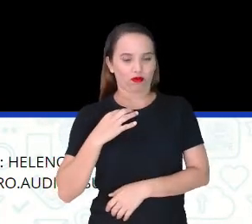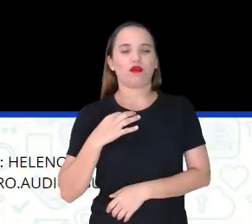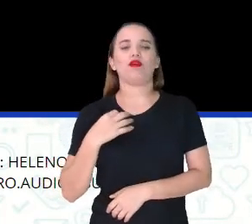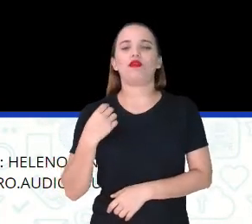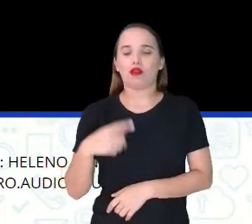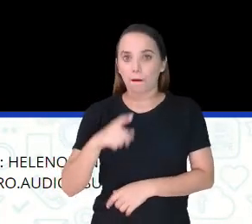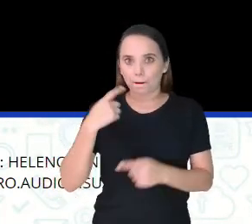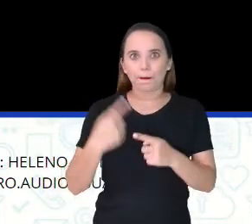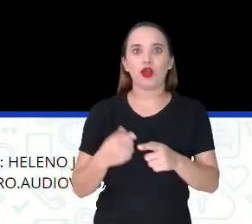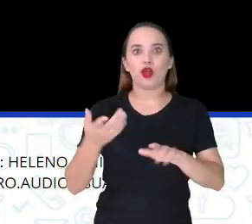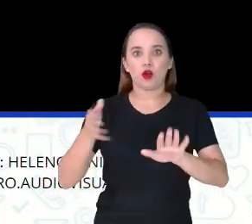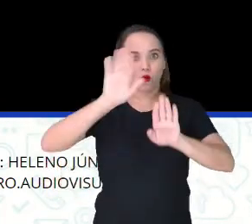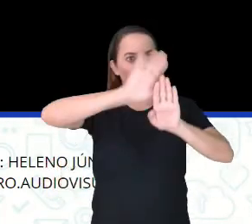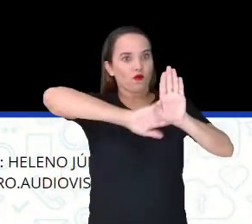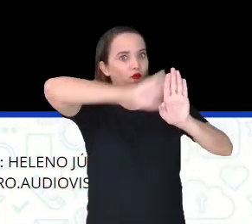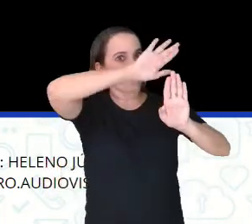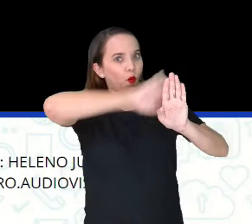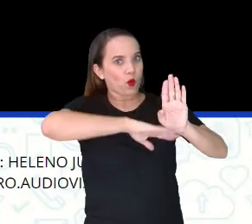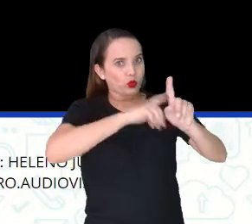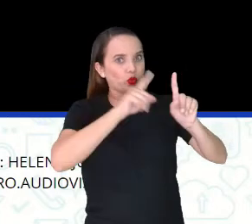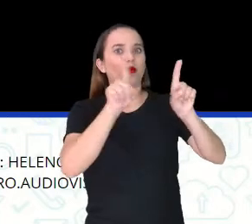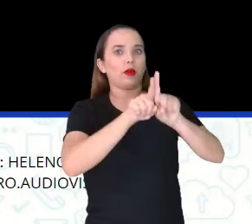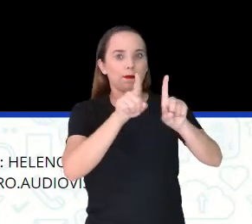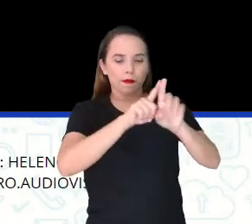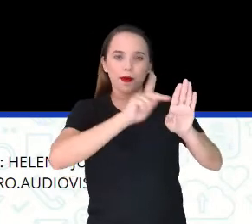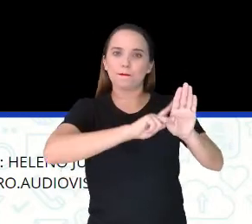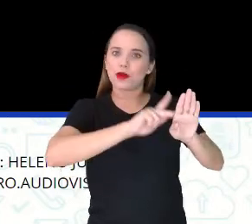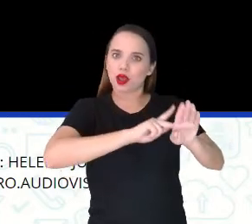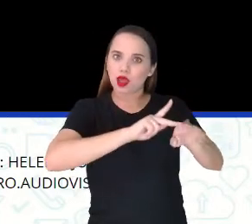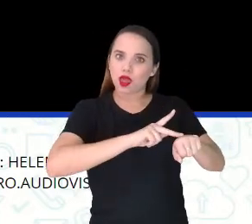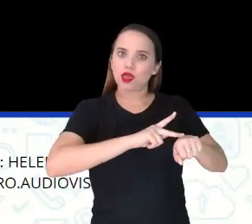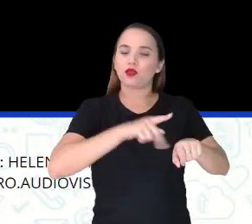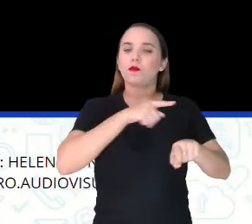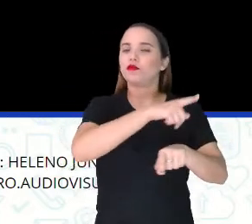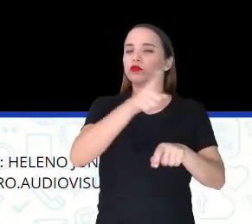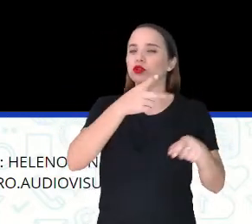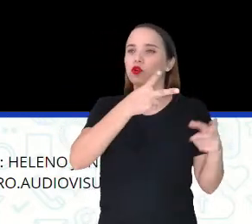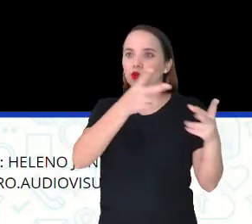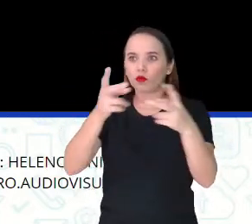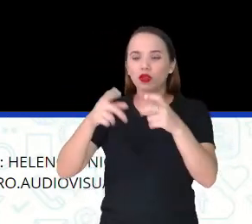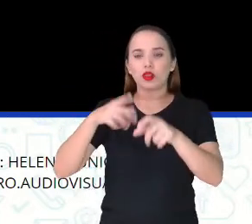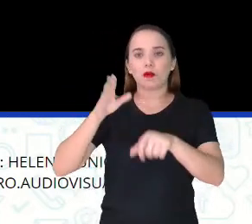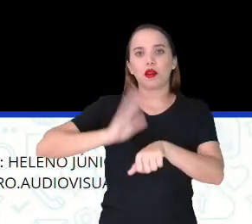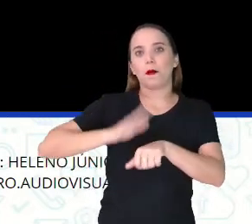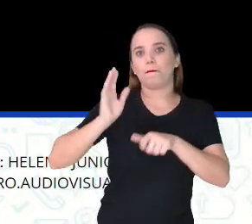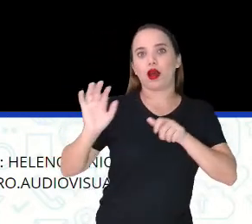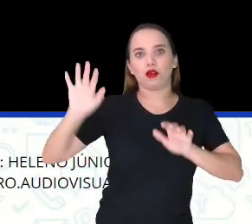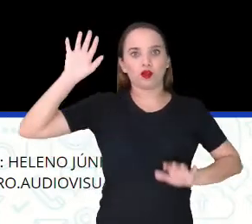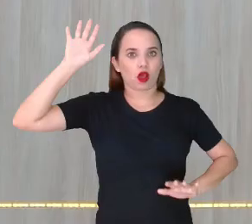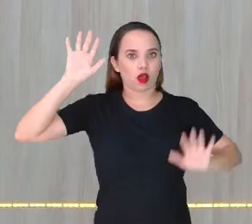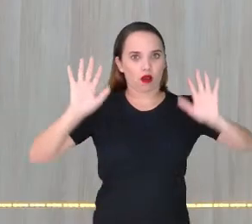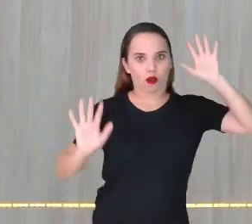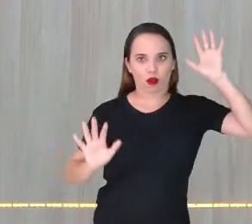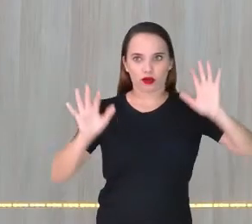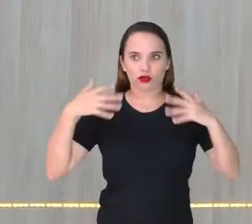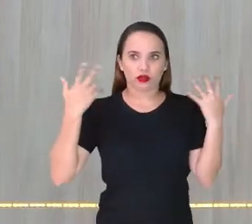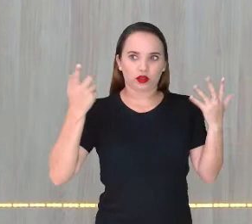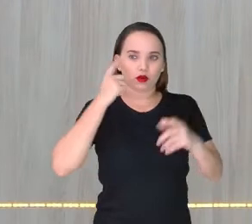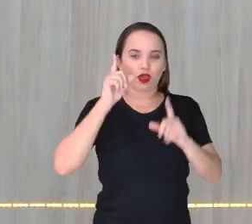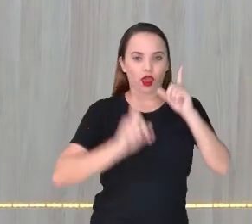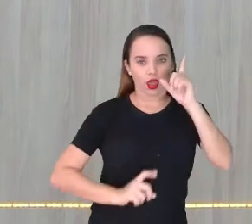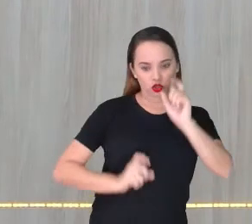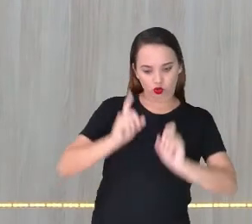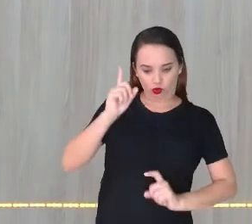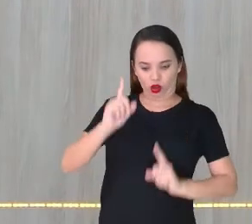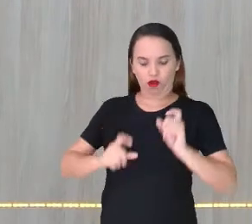para vocês verem melhor o movimento corporal, né? Então, a expressão do meu corpo durante esse